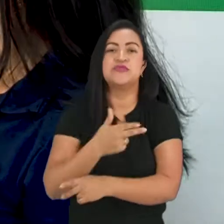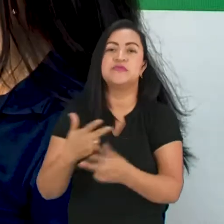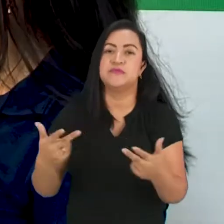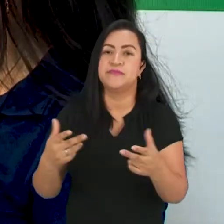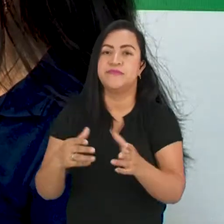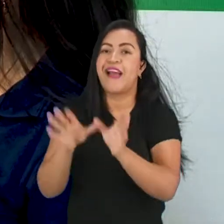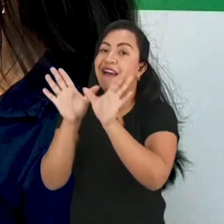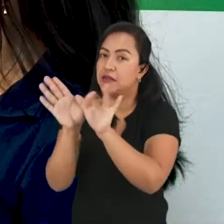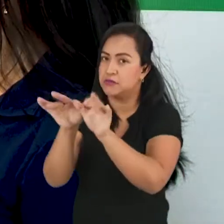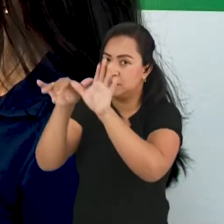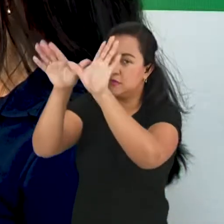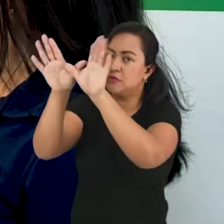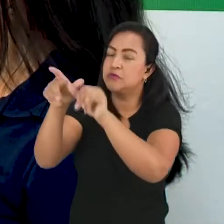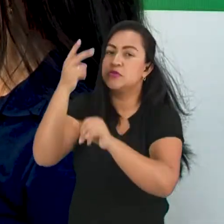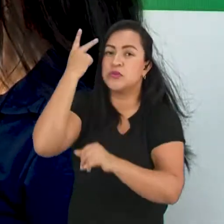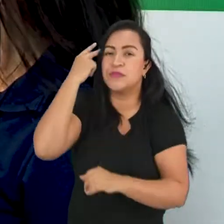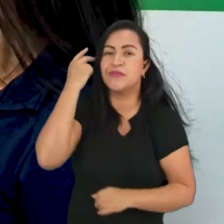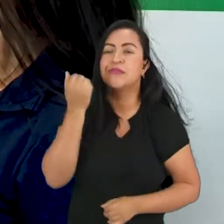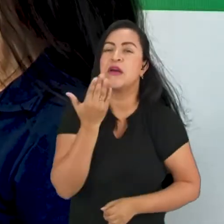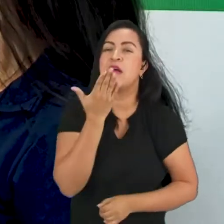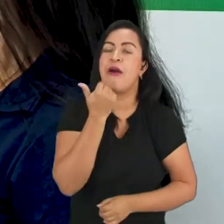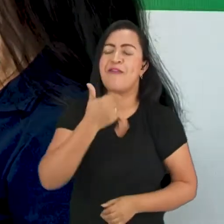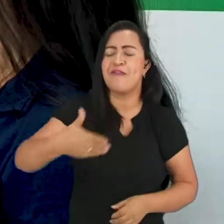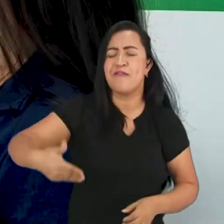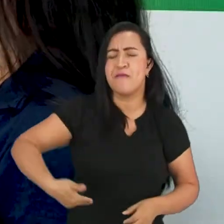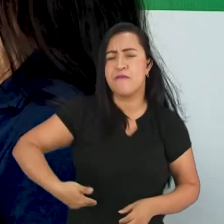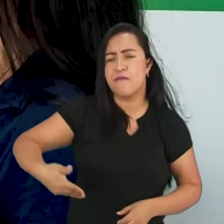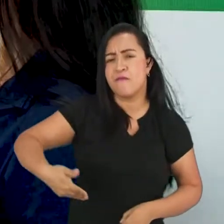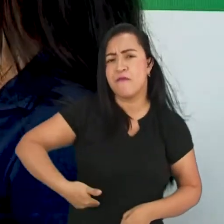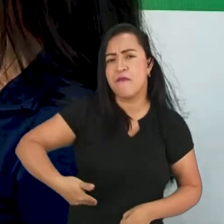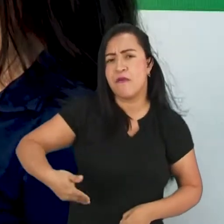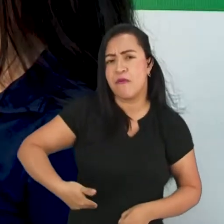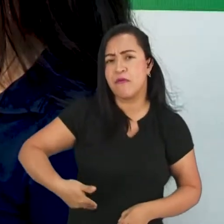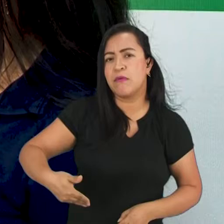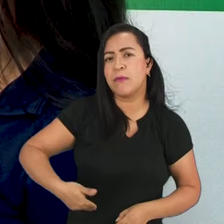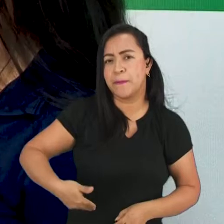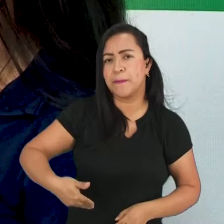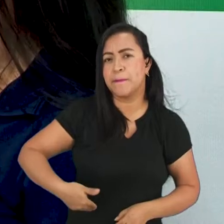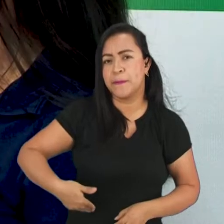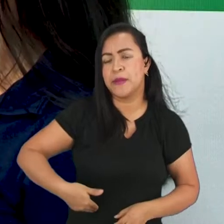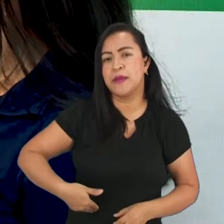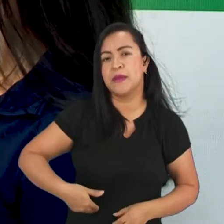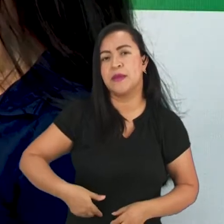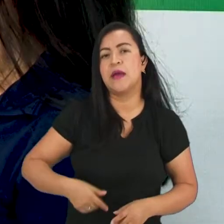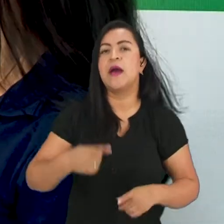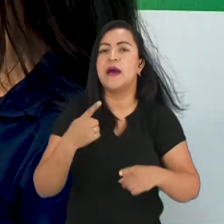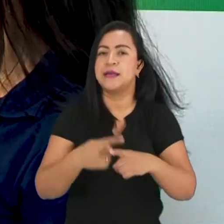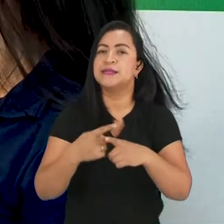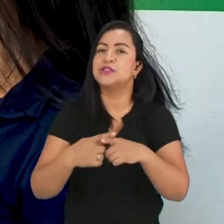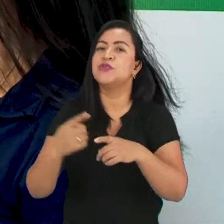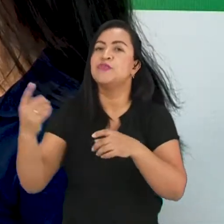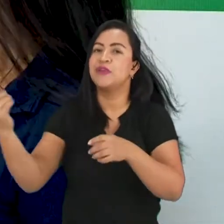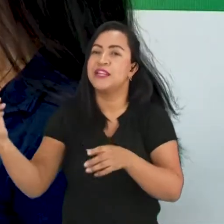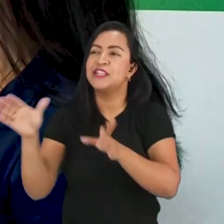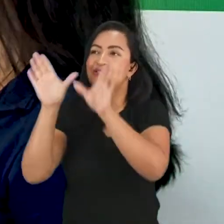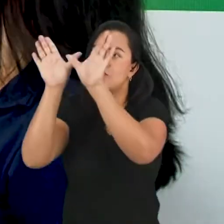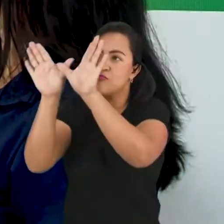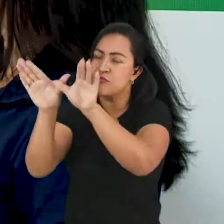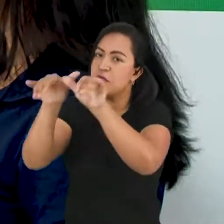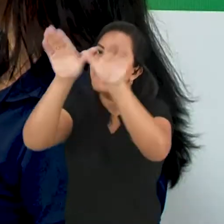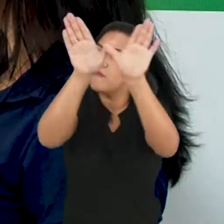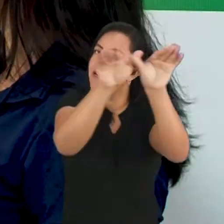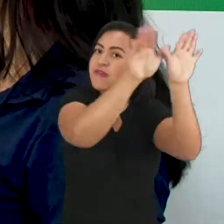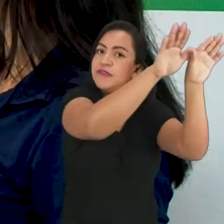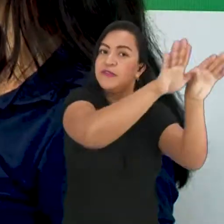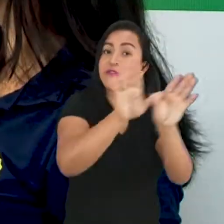andorinhas, por exemplo, ela têm grande apetite. A fome é um dos fatores que leva essas aves a migrar muitos quilômetros para fugir da